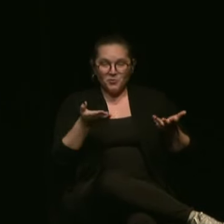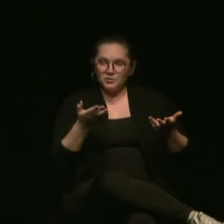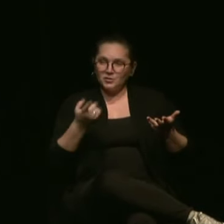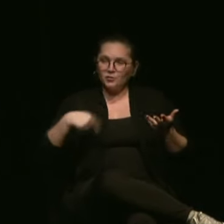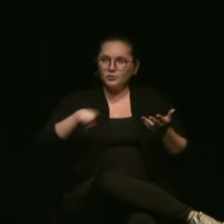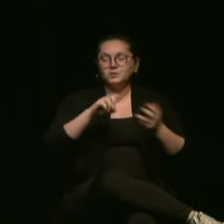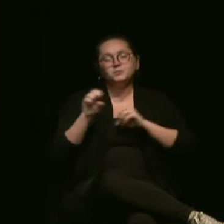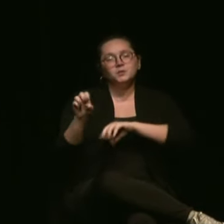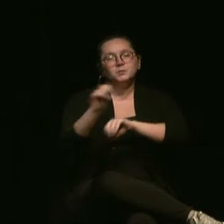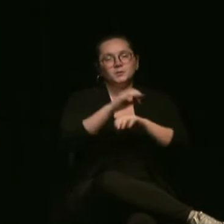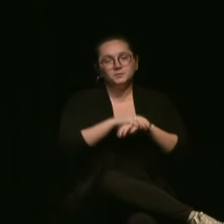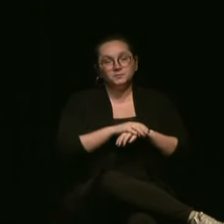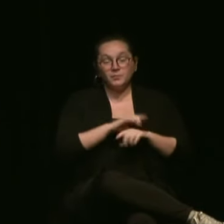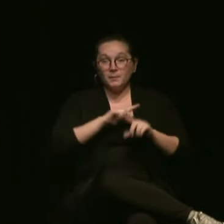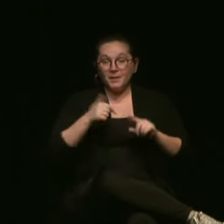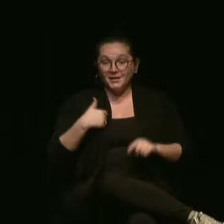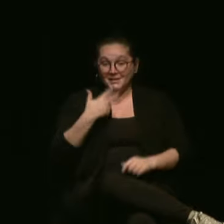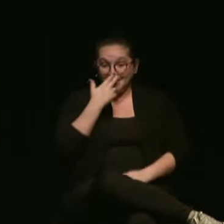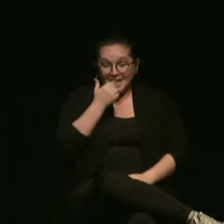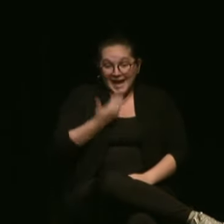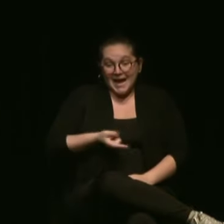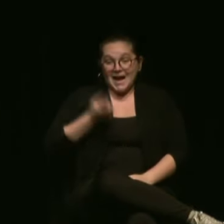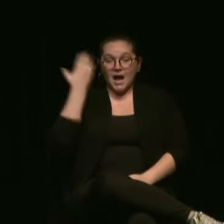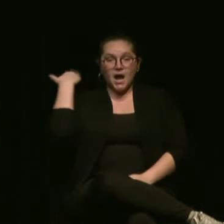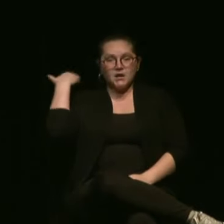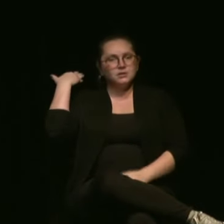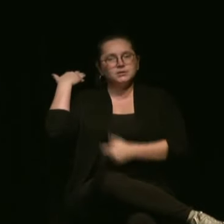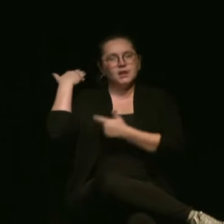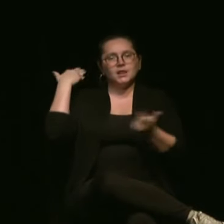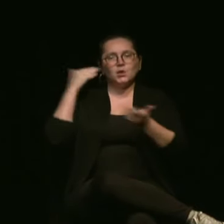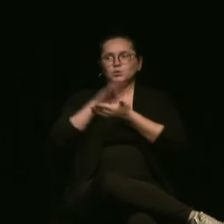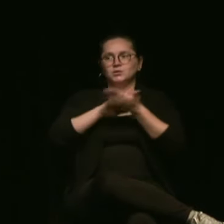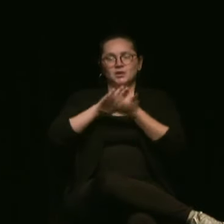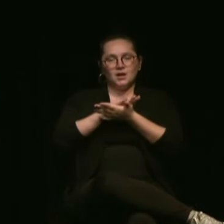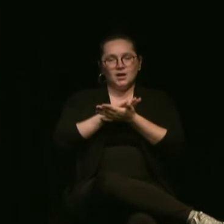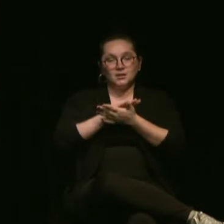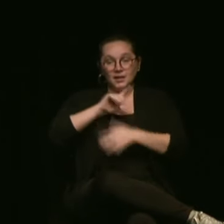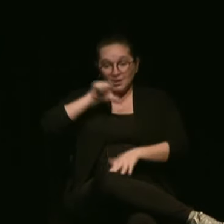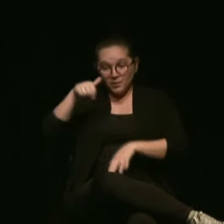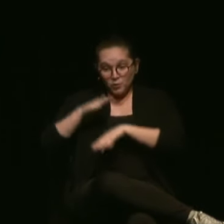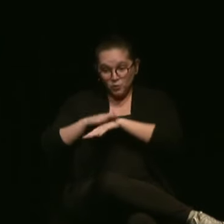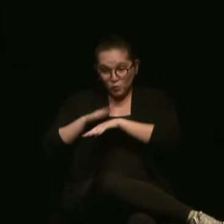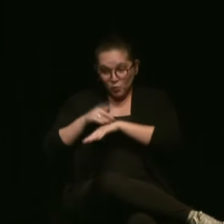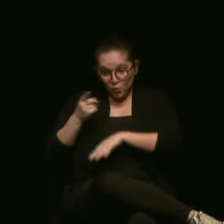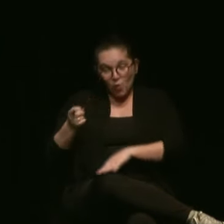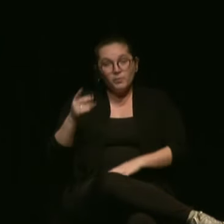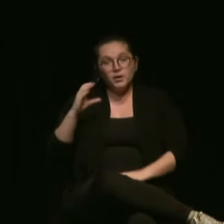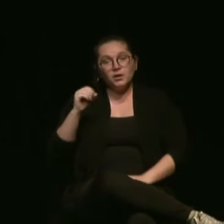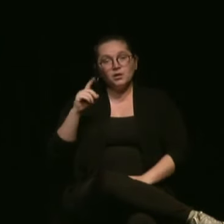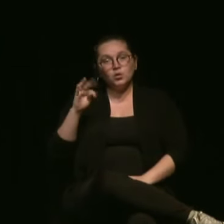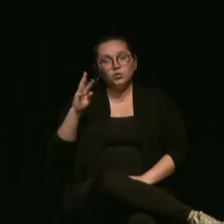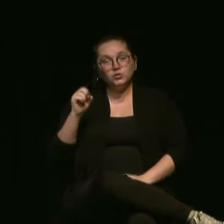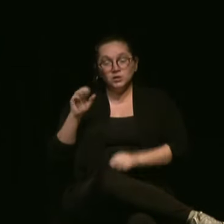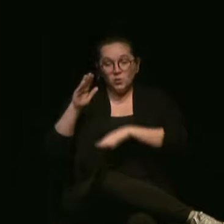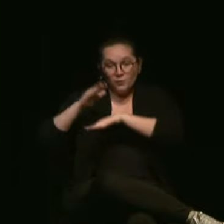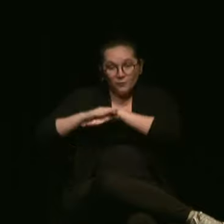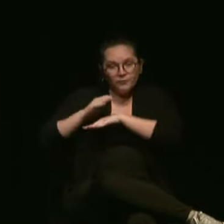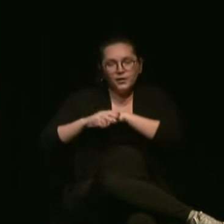que não existia antes e passou a existir depois dele. E isso eu acho que tem um valor absolutamente